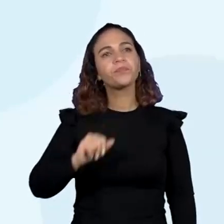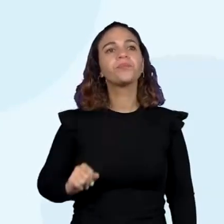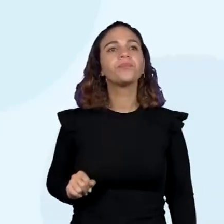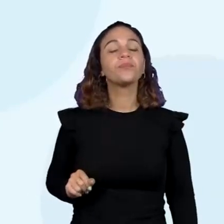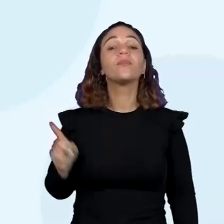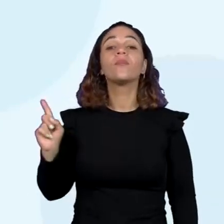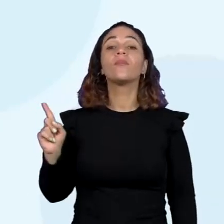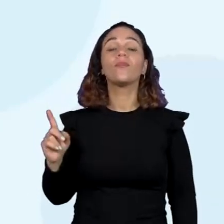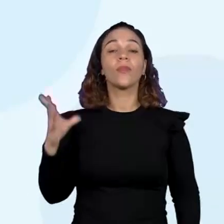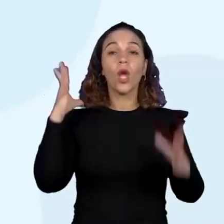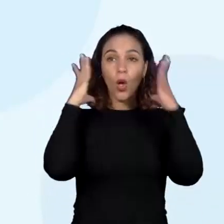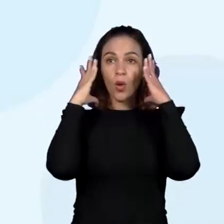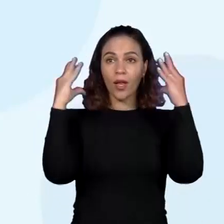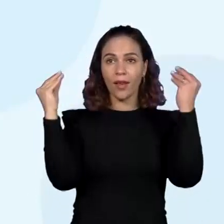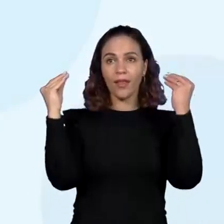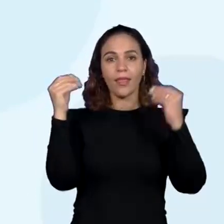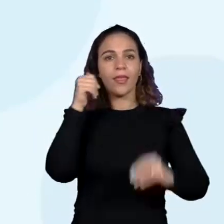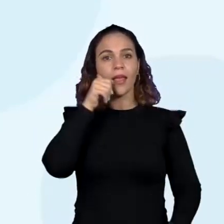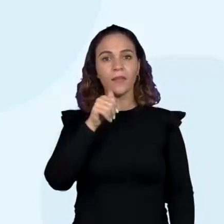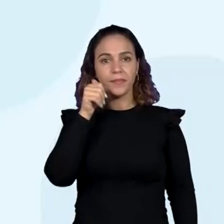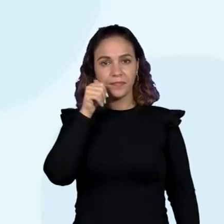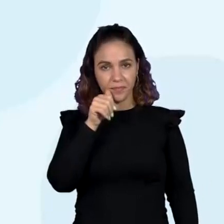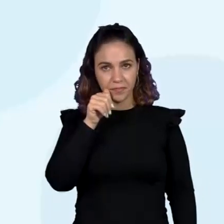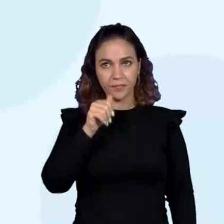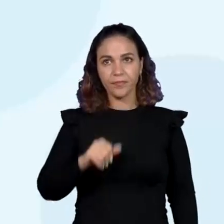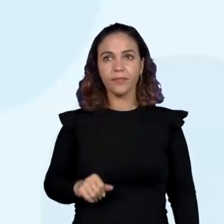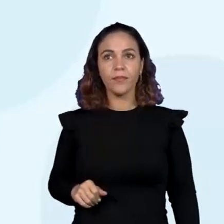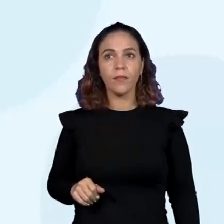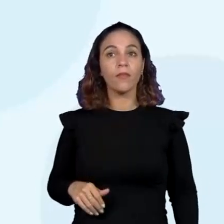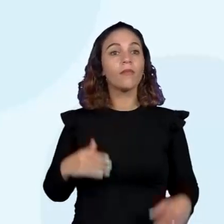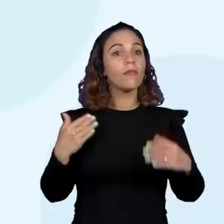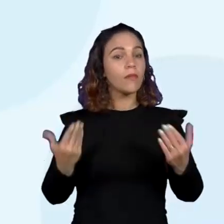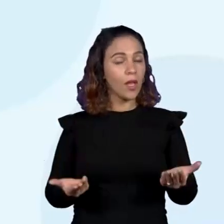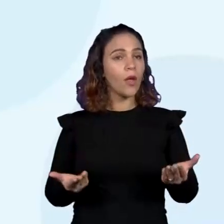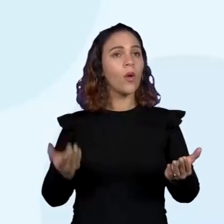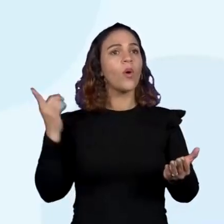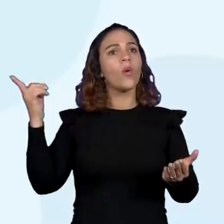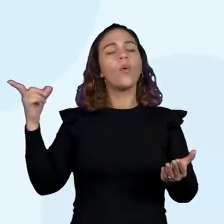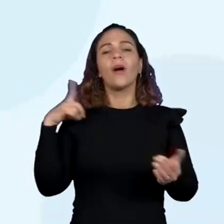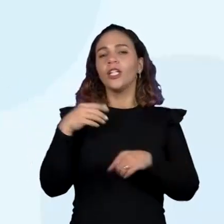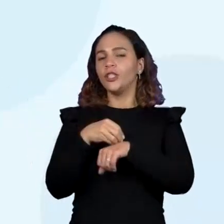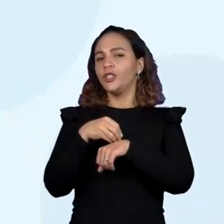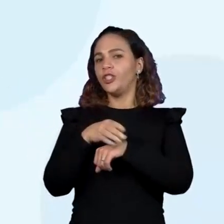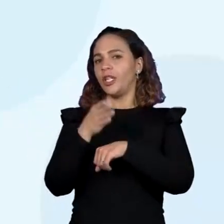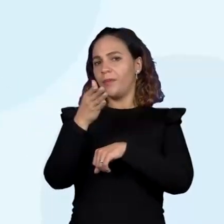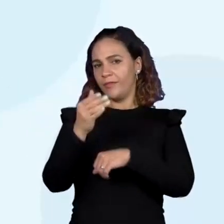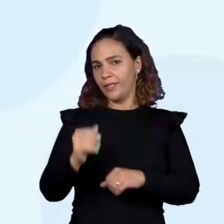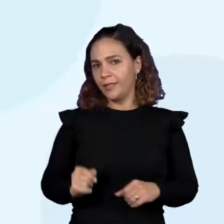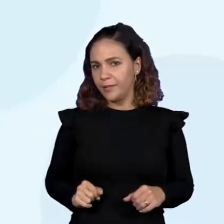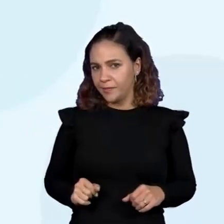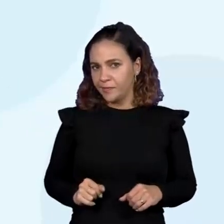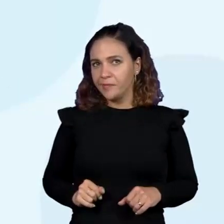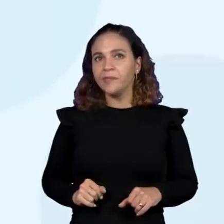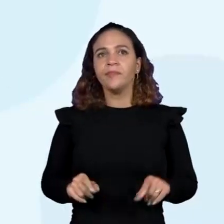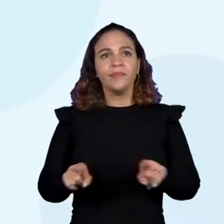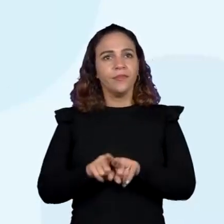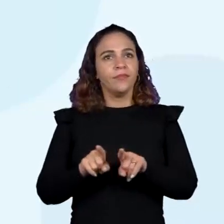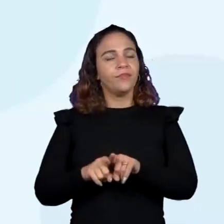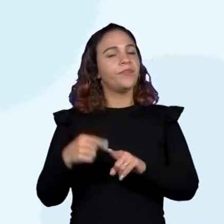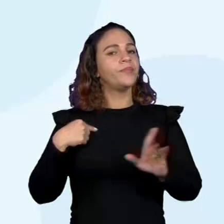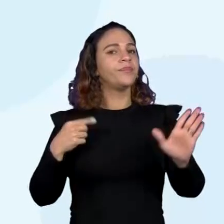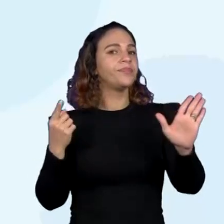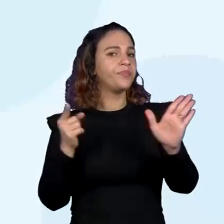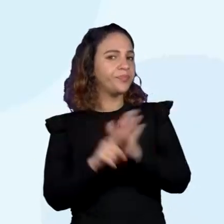Holandês, holandesa. Eu tenho uma dica enorme e a pergunta para